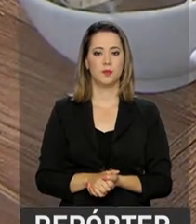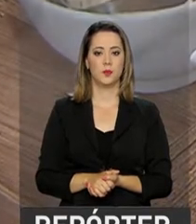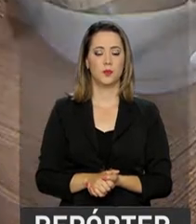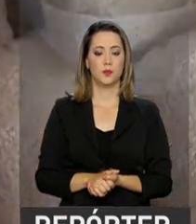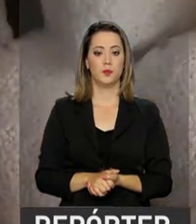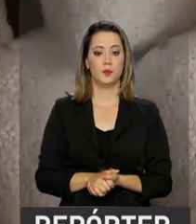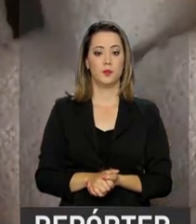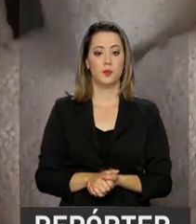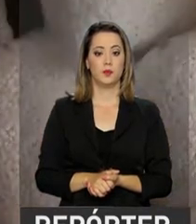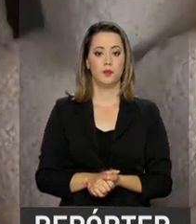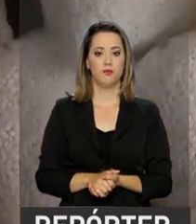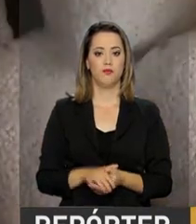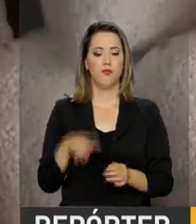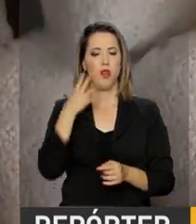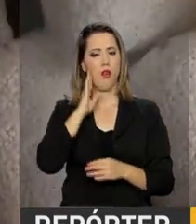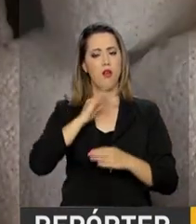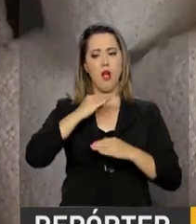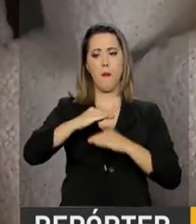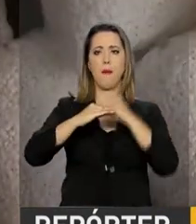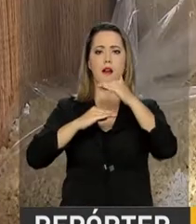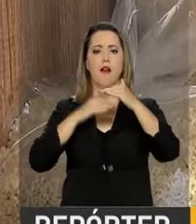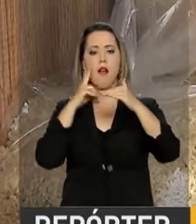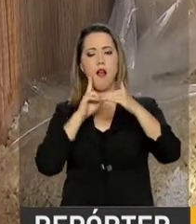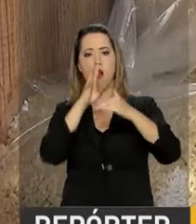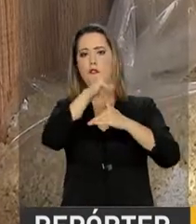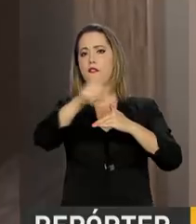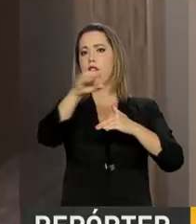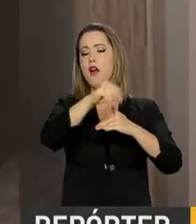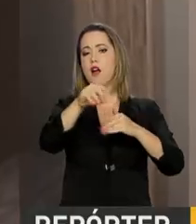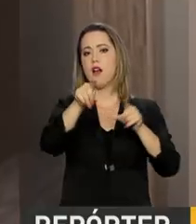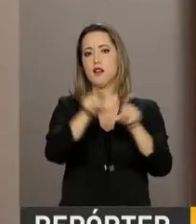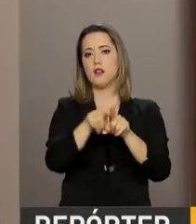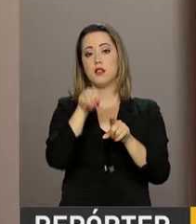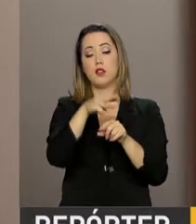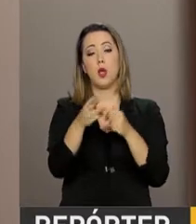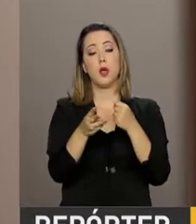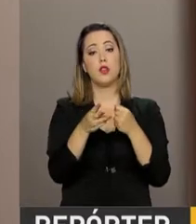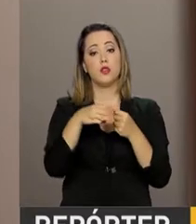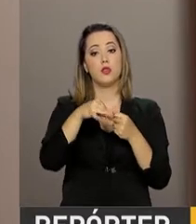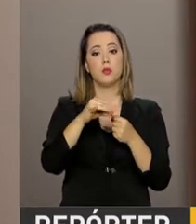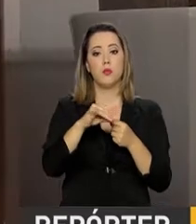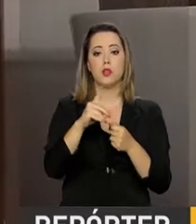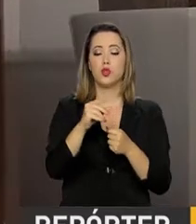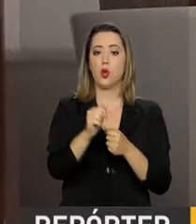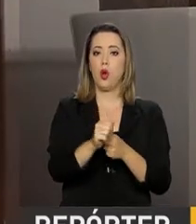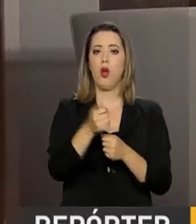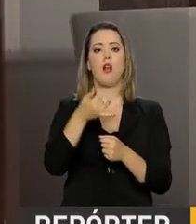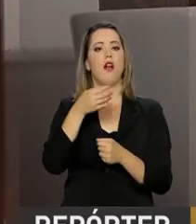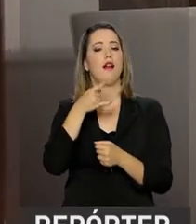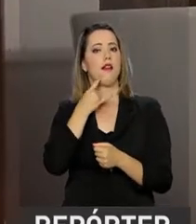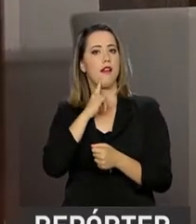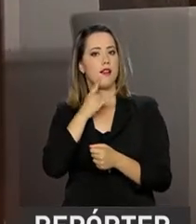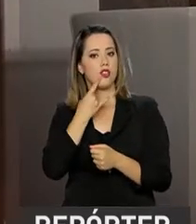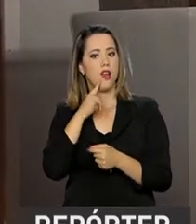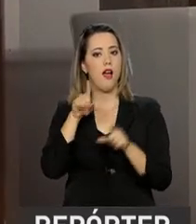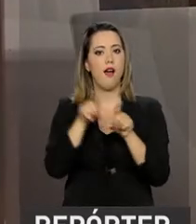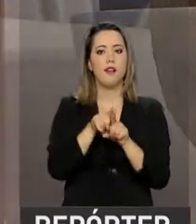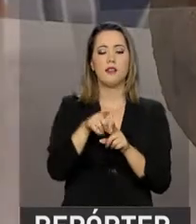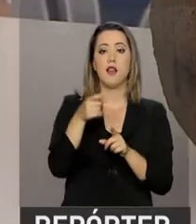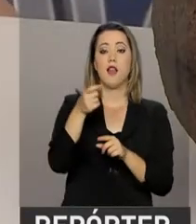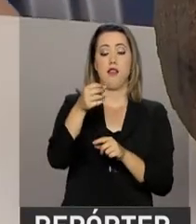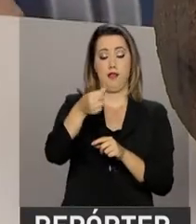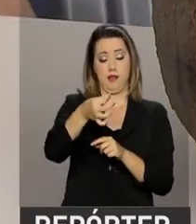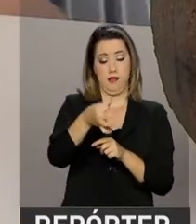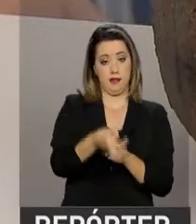na prateleira saía de tapioca e de puba tucupi cachaça de jambo ea famosa castanha do pará